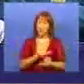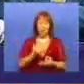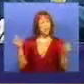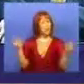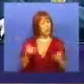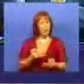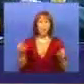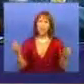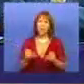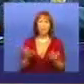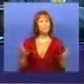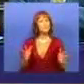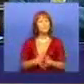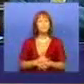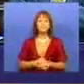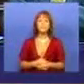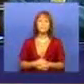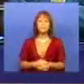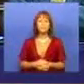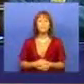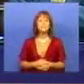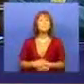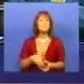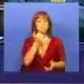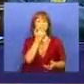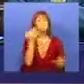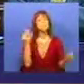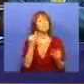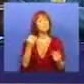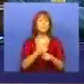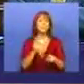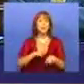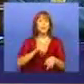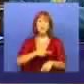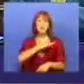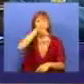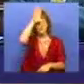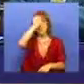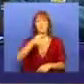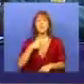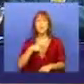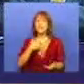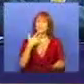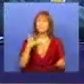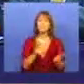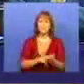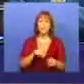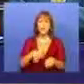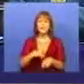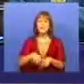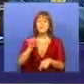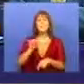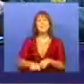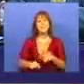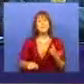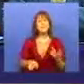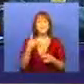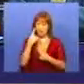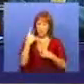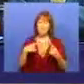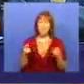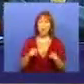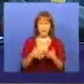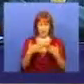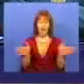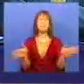e congratulo-me com o facto do Sr. Ministro reconhecer esta situação e mostrar